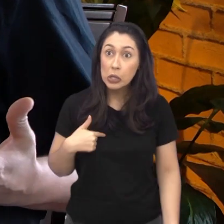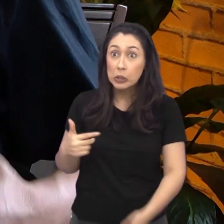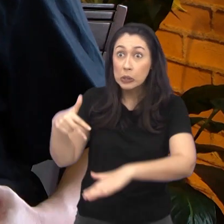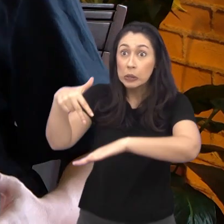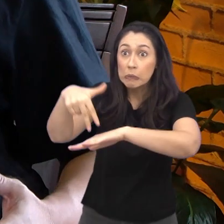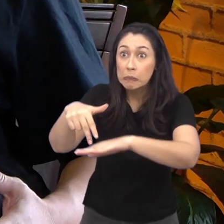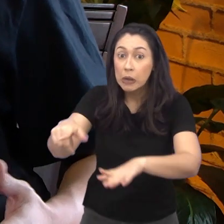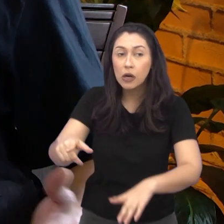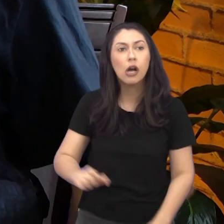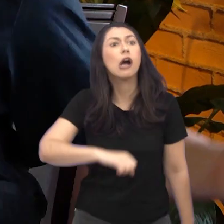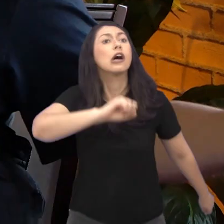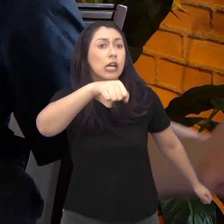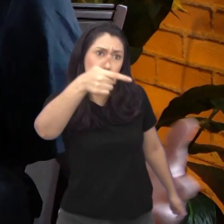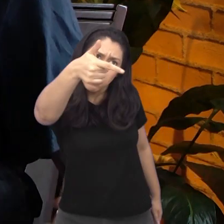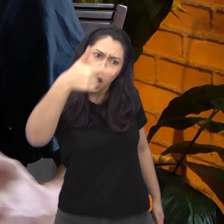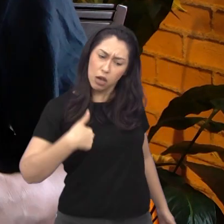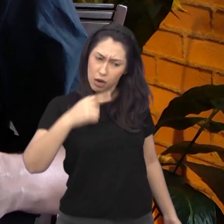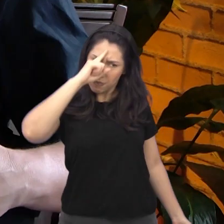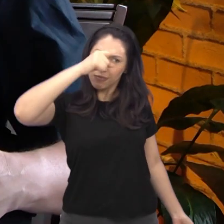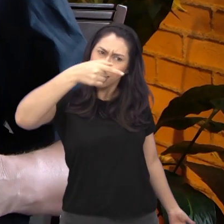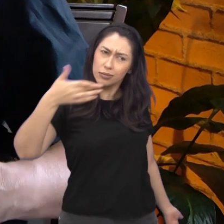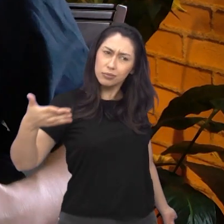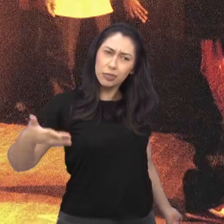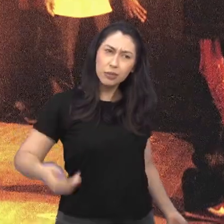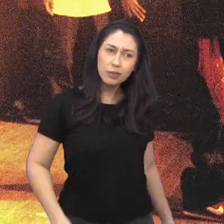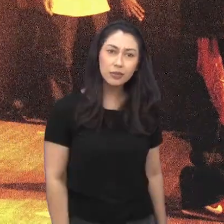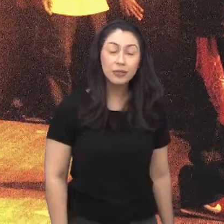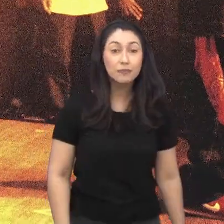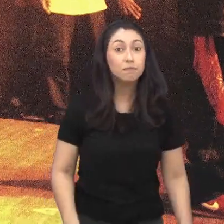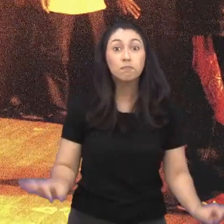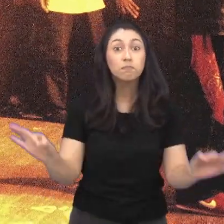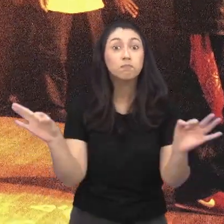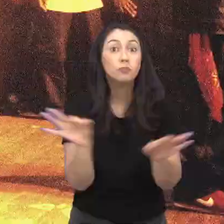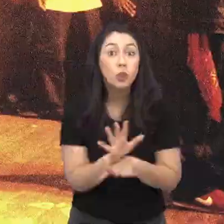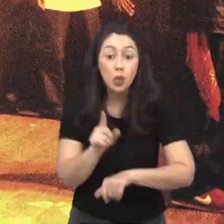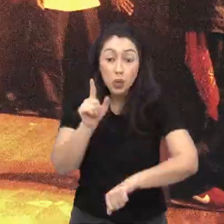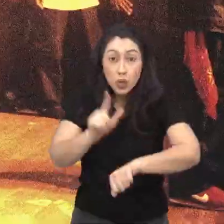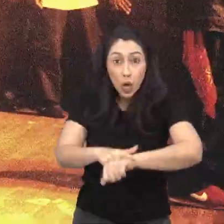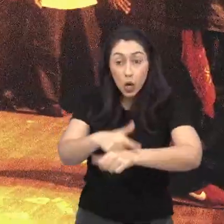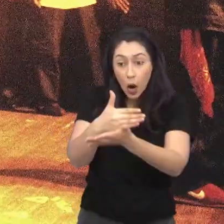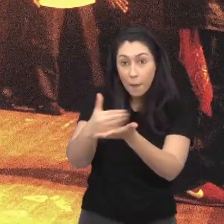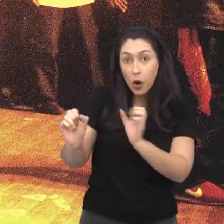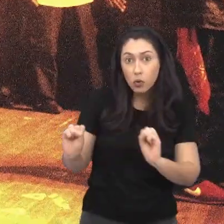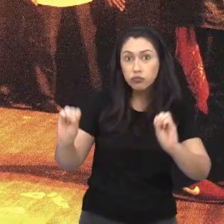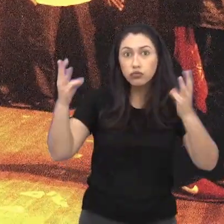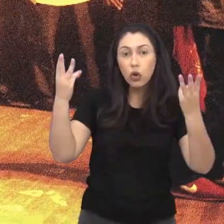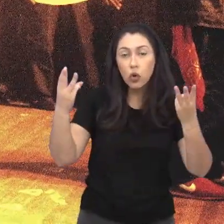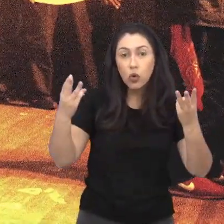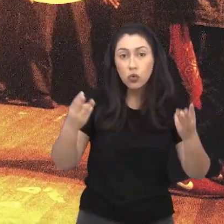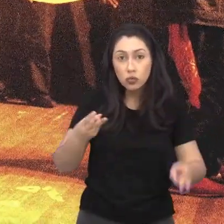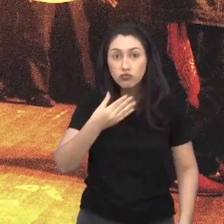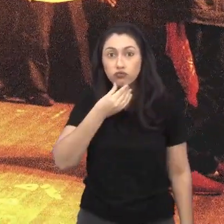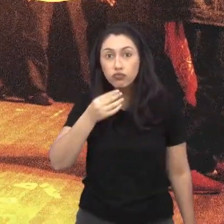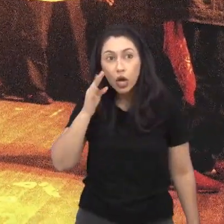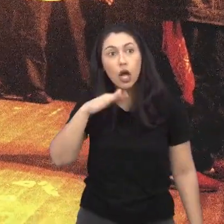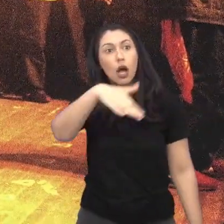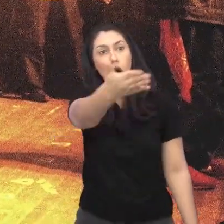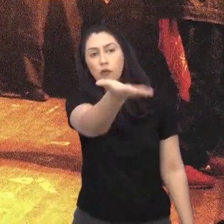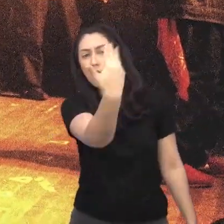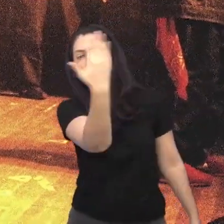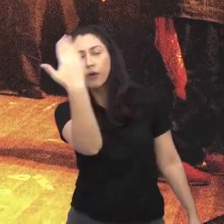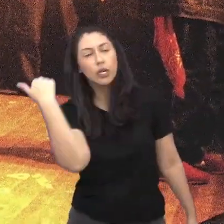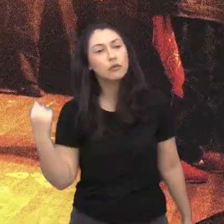palco? Eu vou te pôr no palco, alemão, eu que mando aqui, mano. Dito e feito. A hora que começou o show, o cara olhou pra minha cara e falou, vem cá,